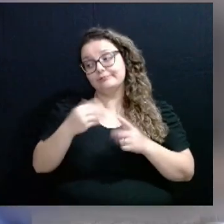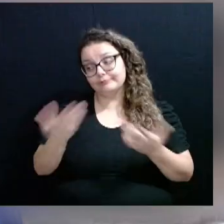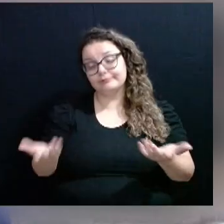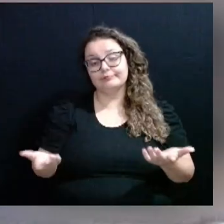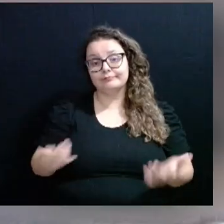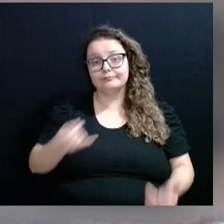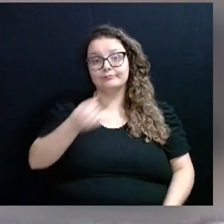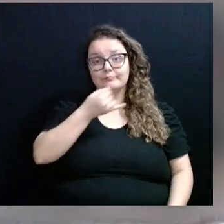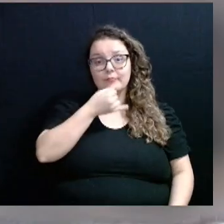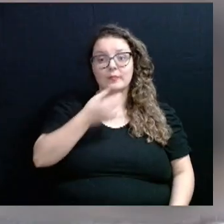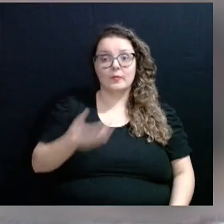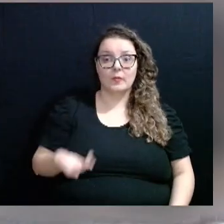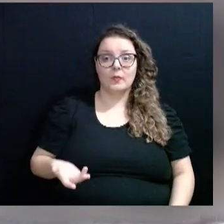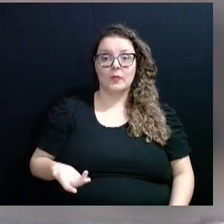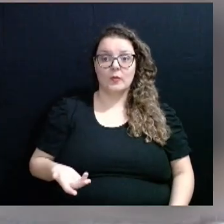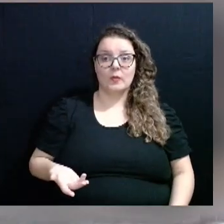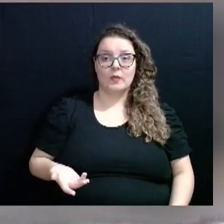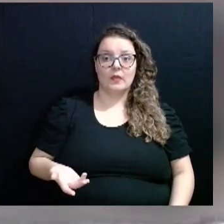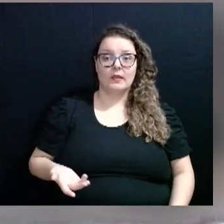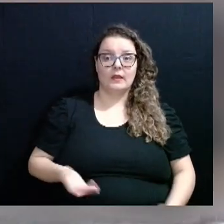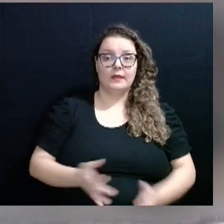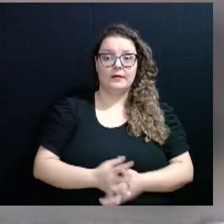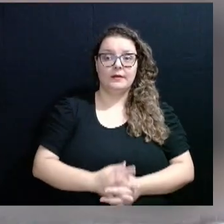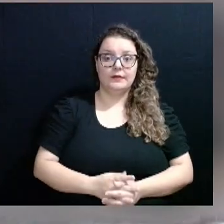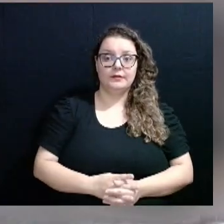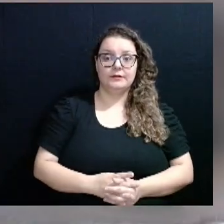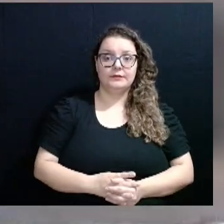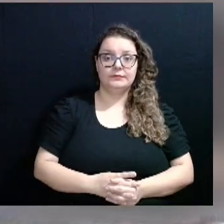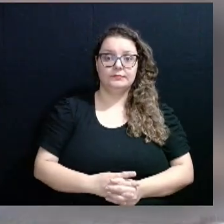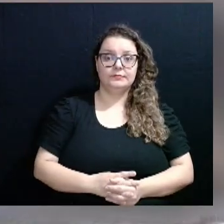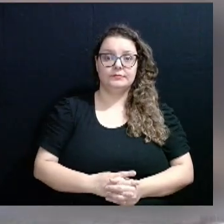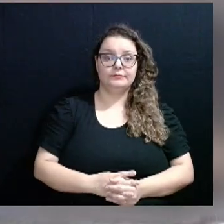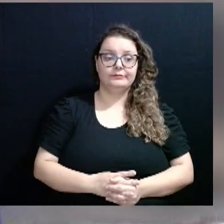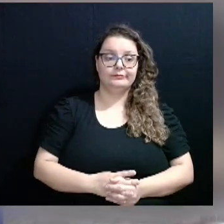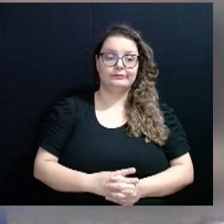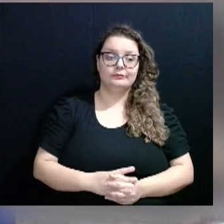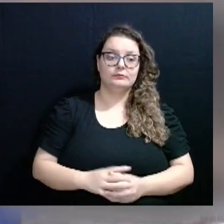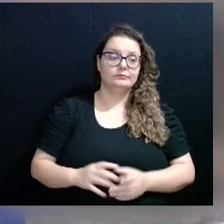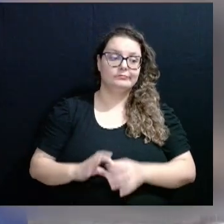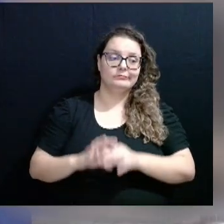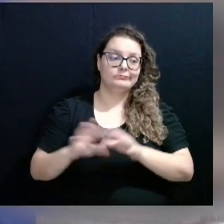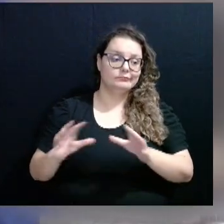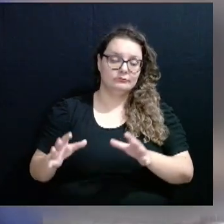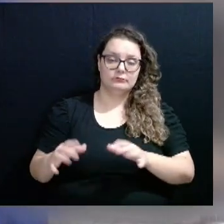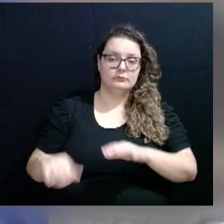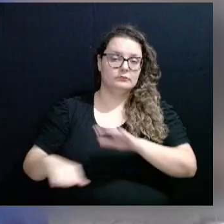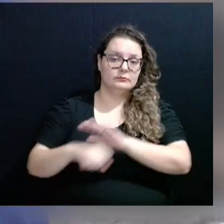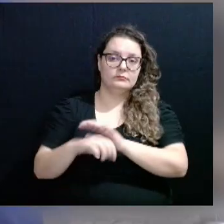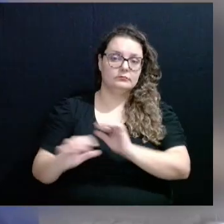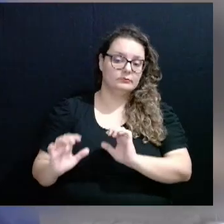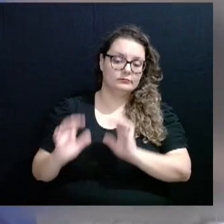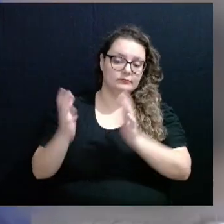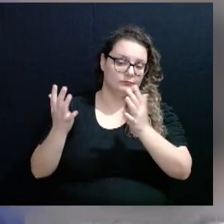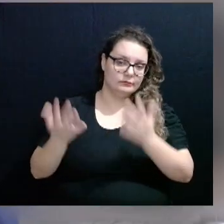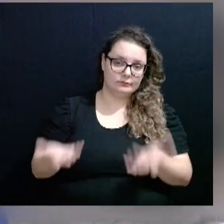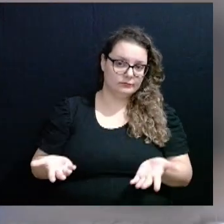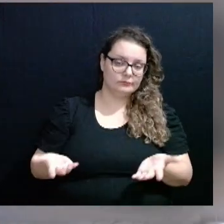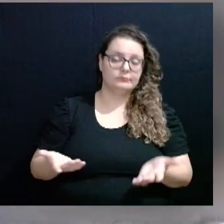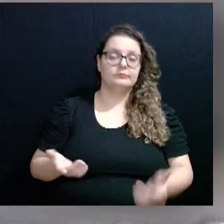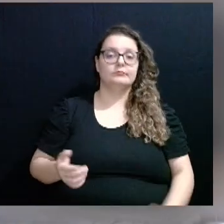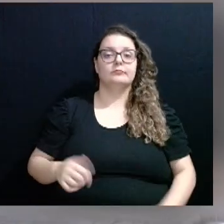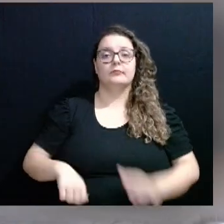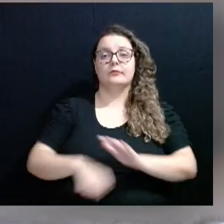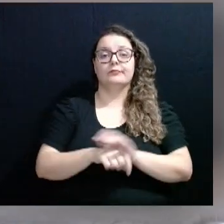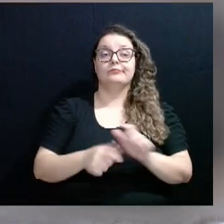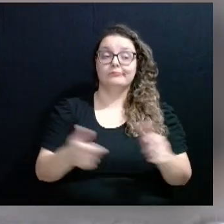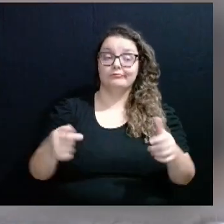estamos muito vulneráveis à criminalidade, os criminosos têm avançado muito e cabe a nós, cabe ao poder